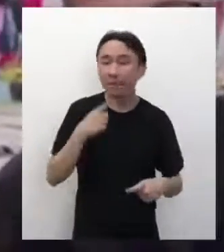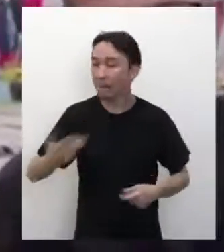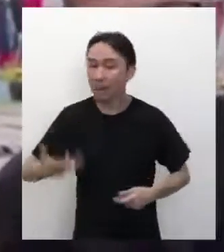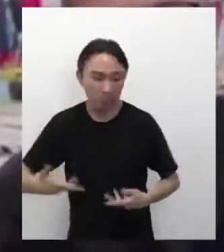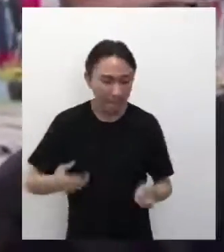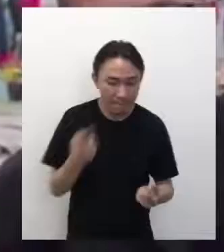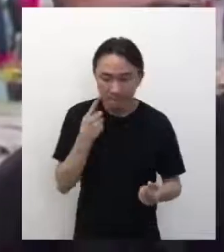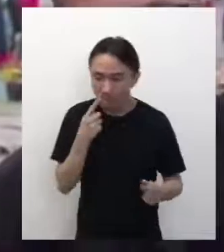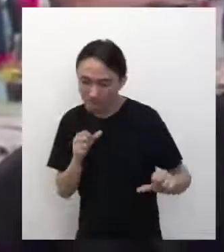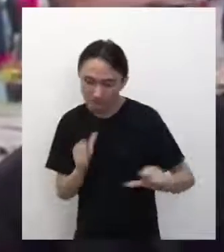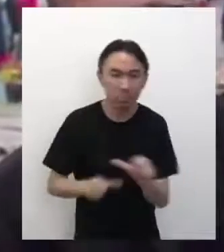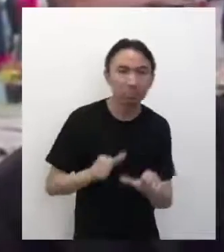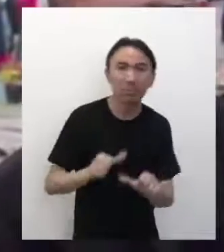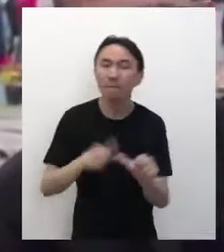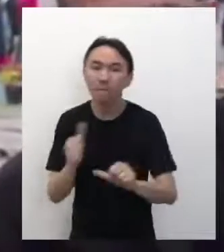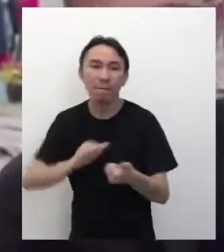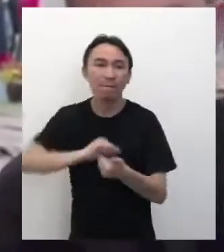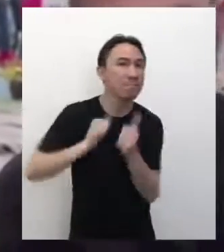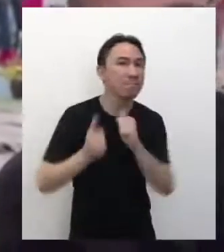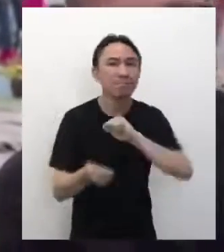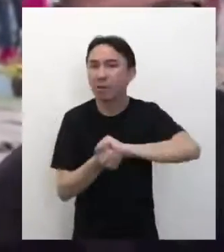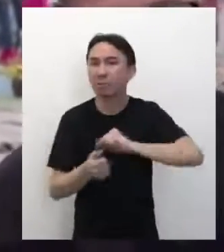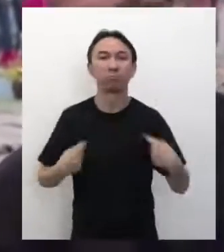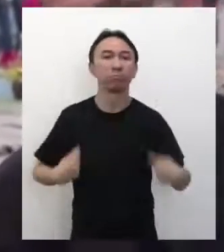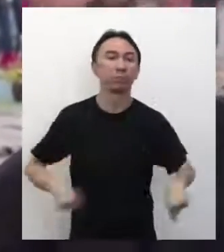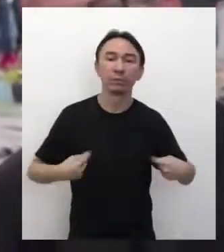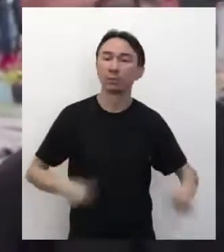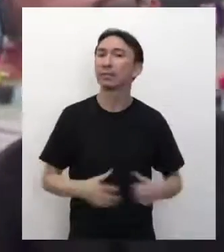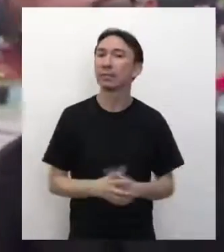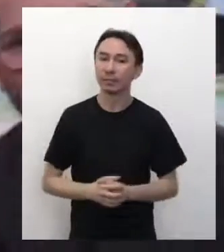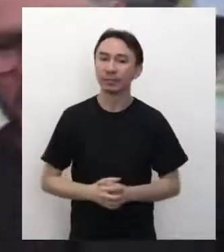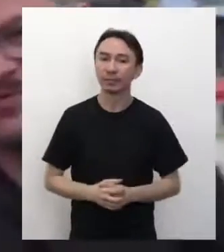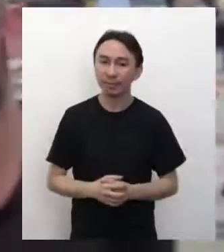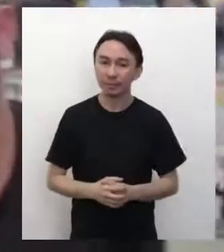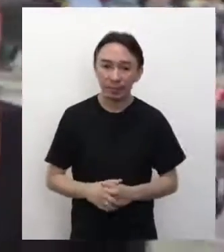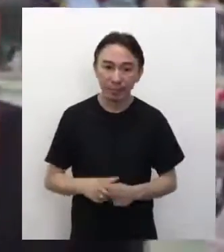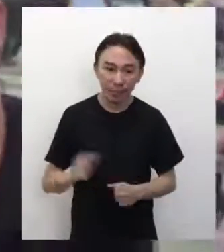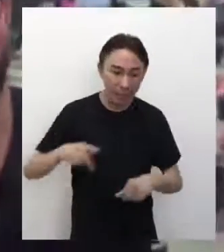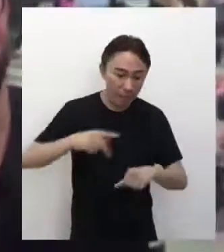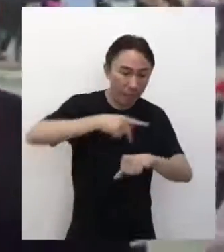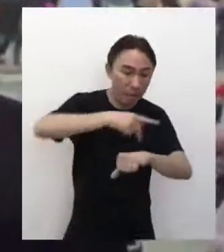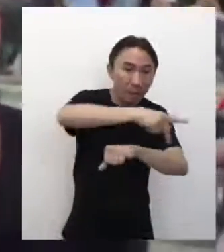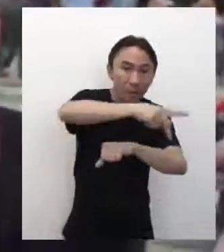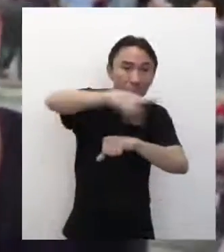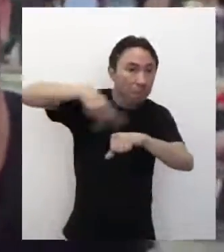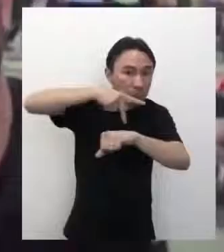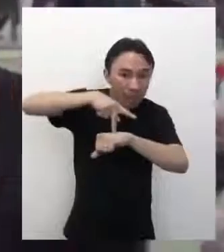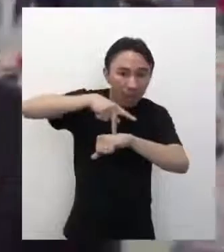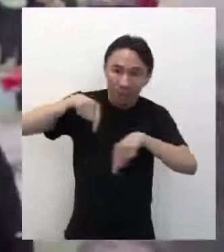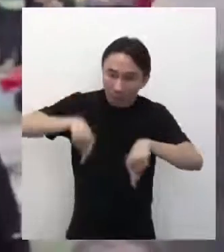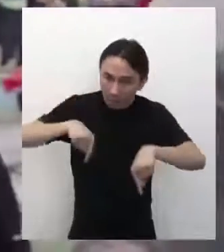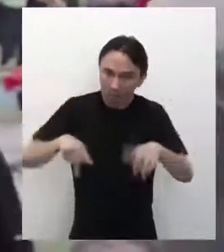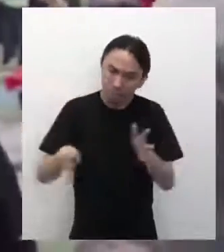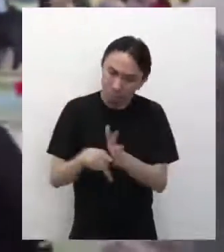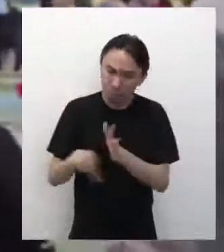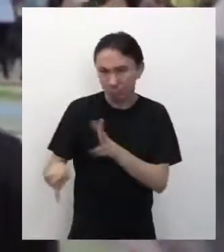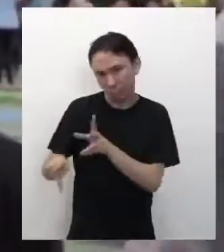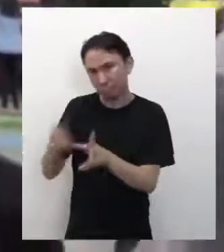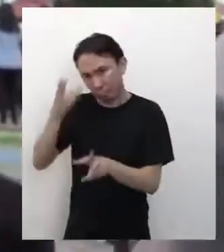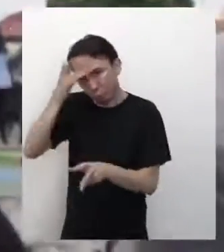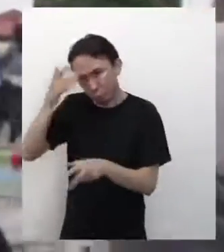agilidade e saber como lidar com isso. E a praça é do povo, né? A gente que está ocupando o espaço que é do